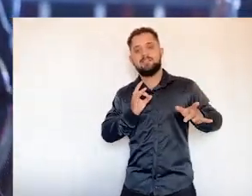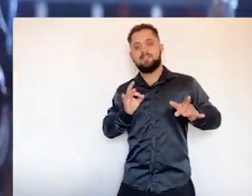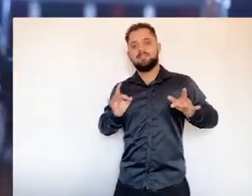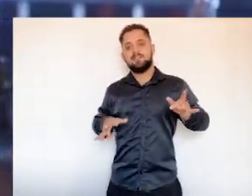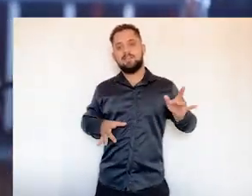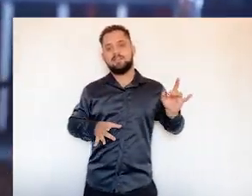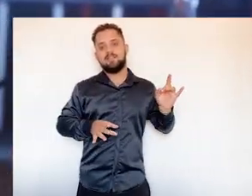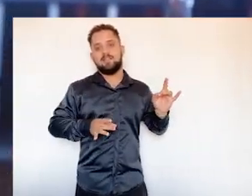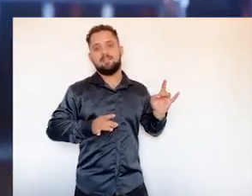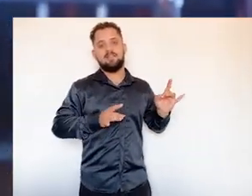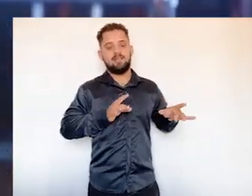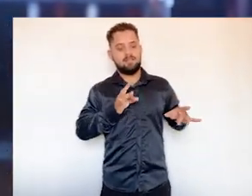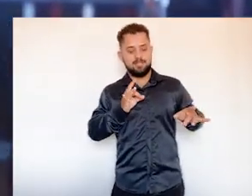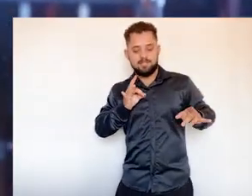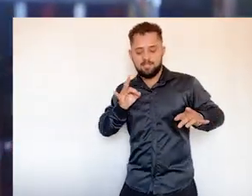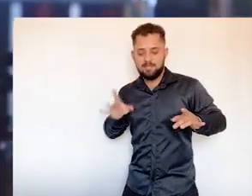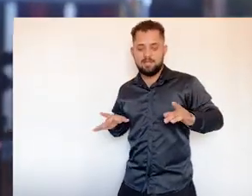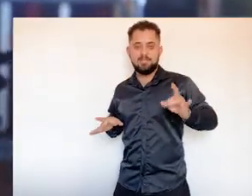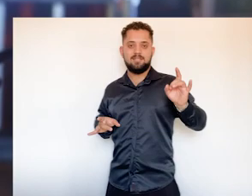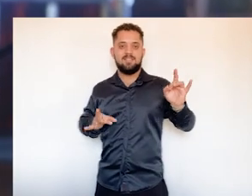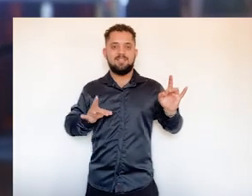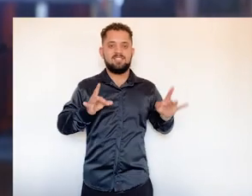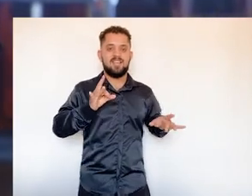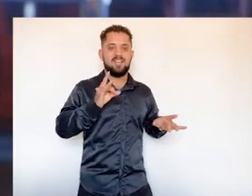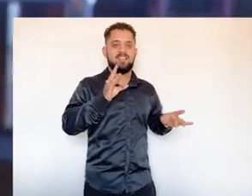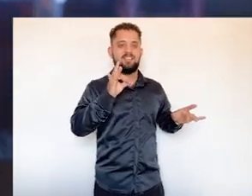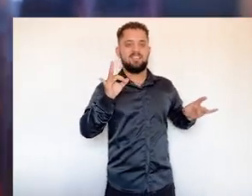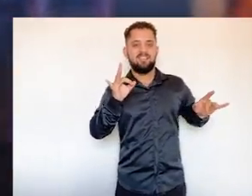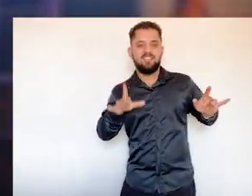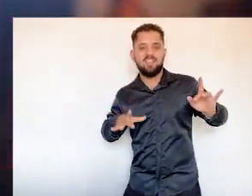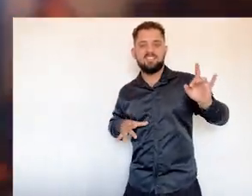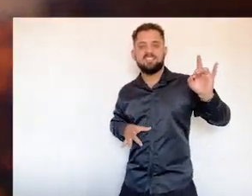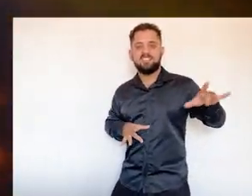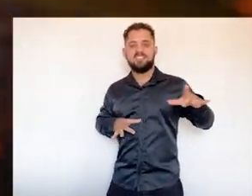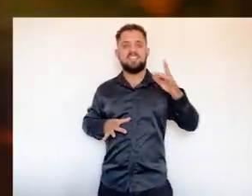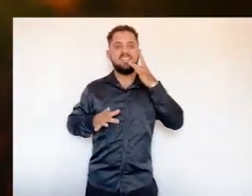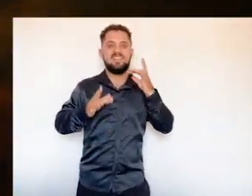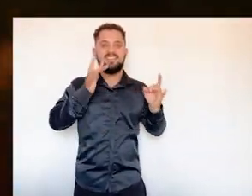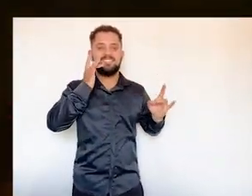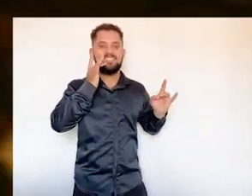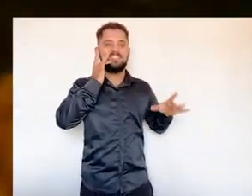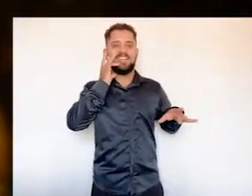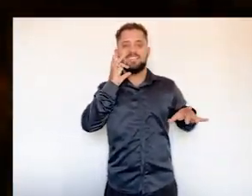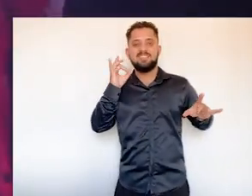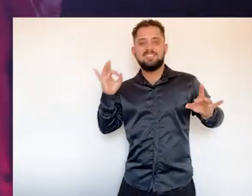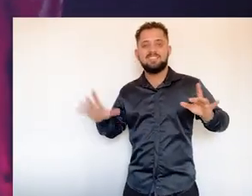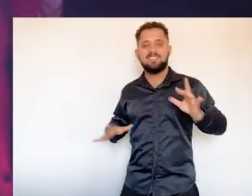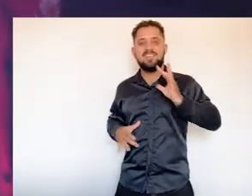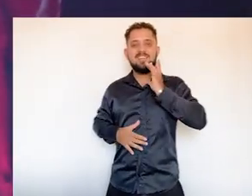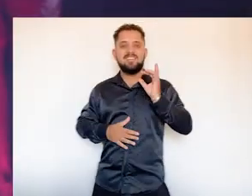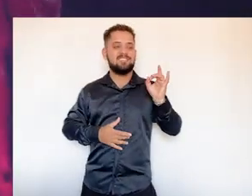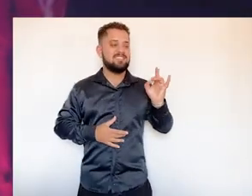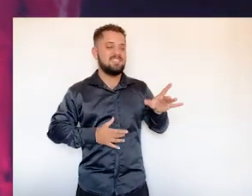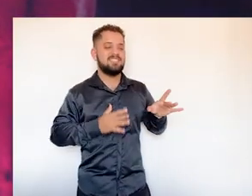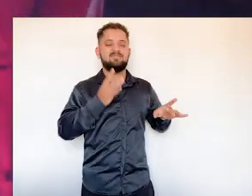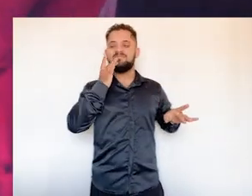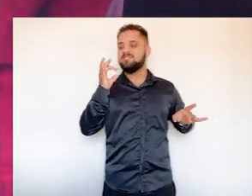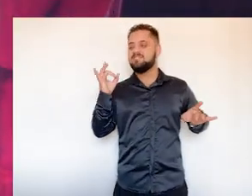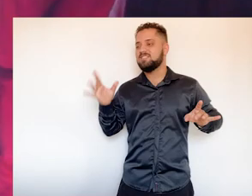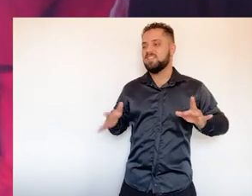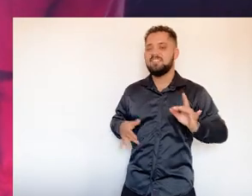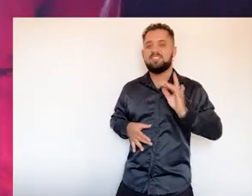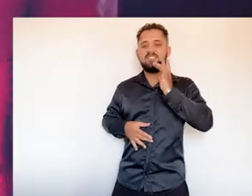Patrícia, canta com nós. É chá de lá, é chá de lá, é chá de lá. É chá de lá, é chá de lá. Na boca